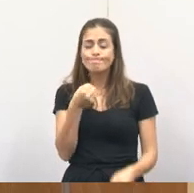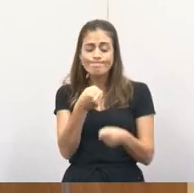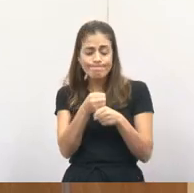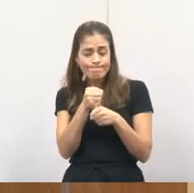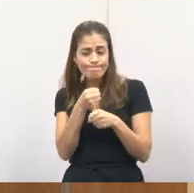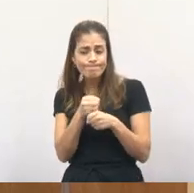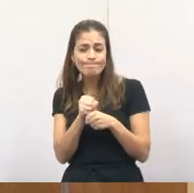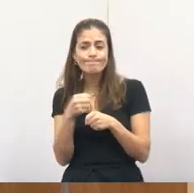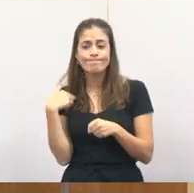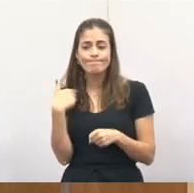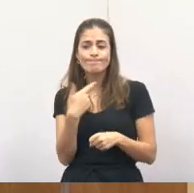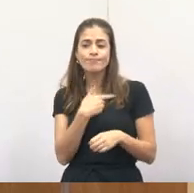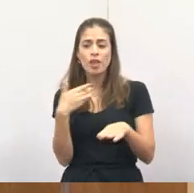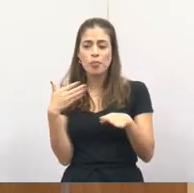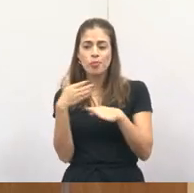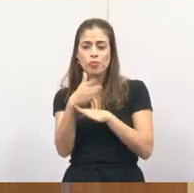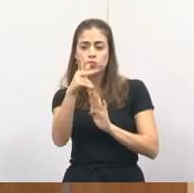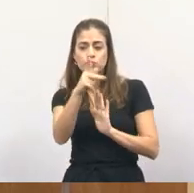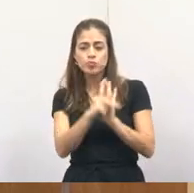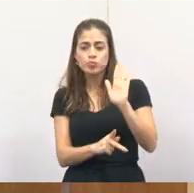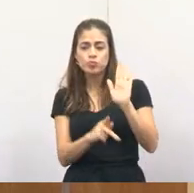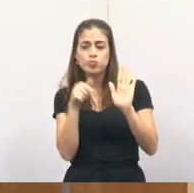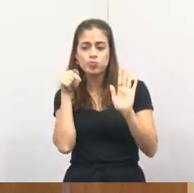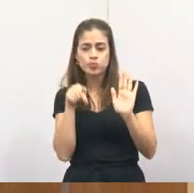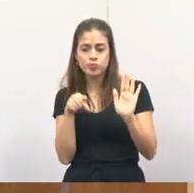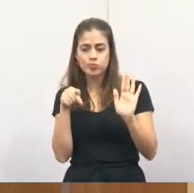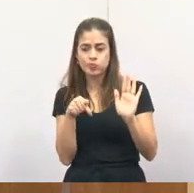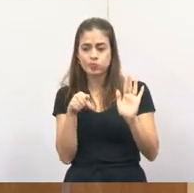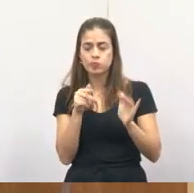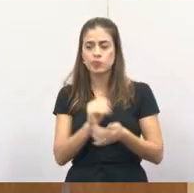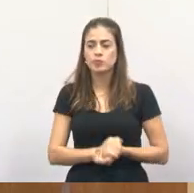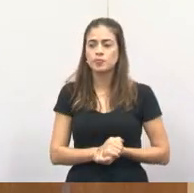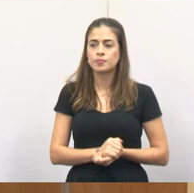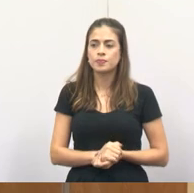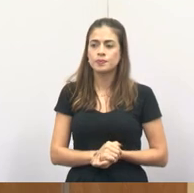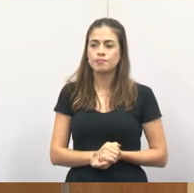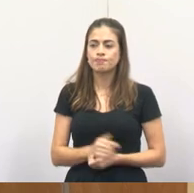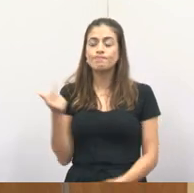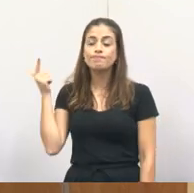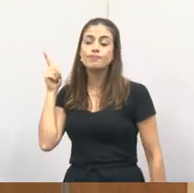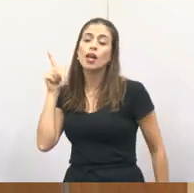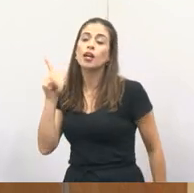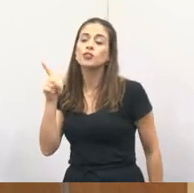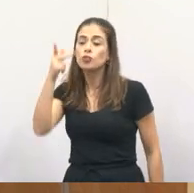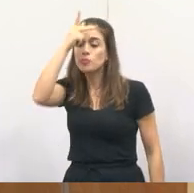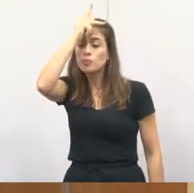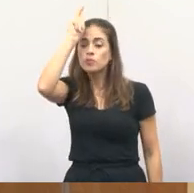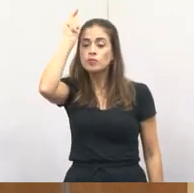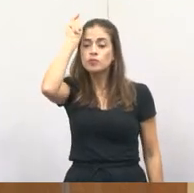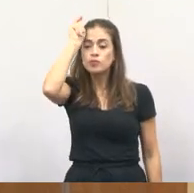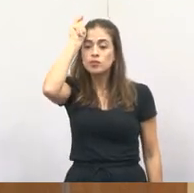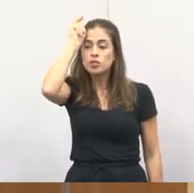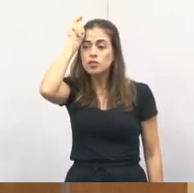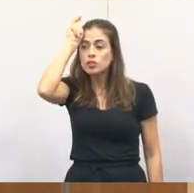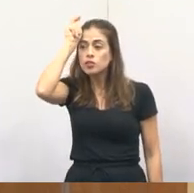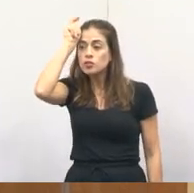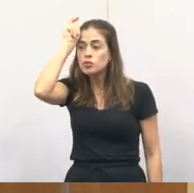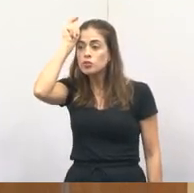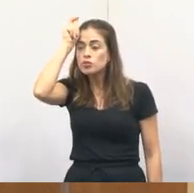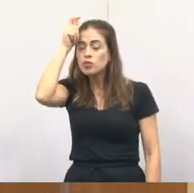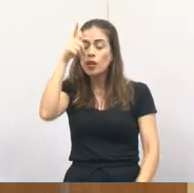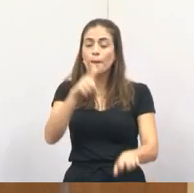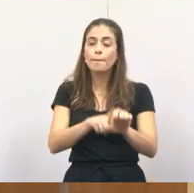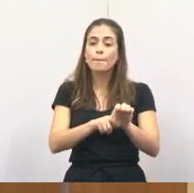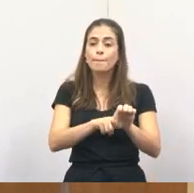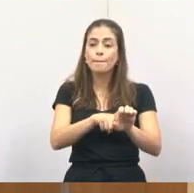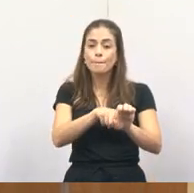nós aprovamos um projeto aqui que garantiu ao prefeito contrair um empréstimo de